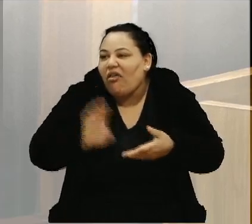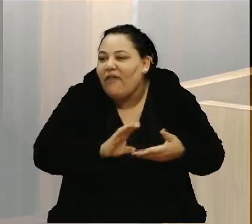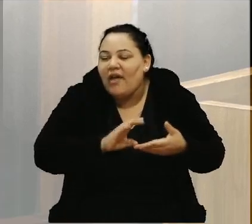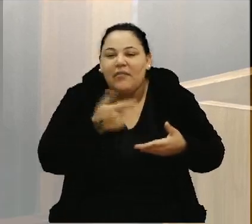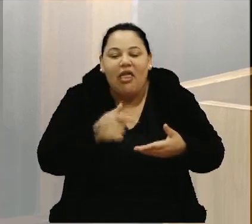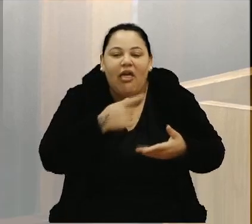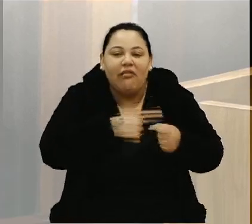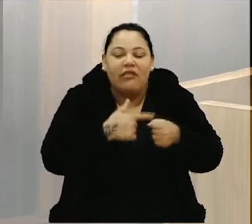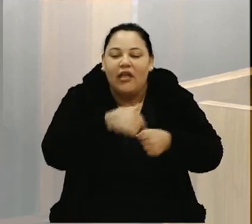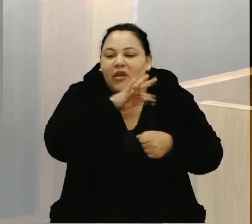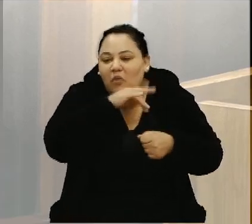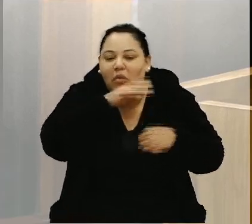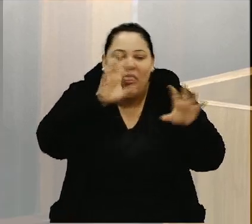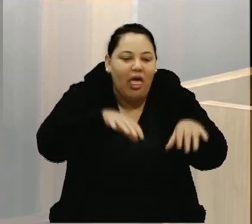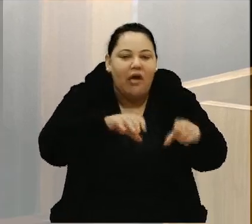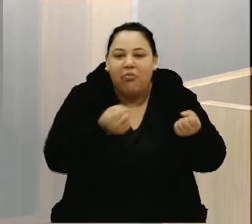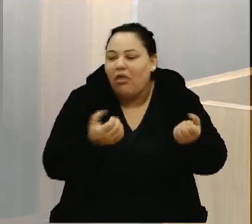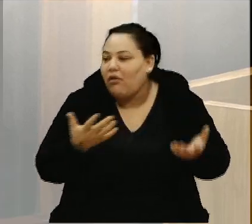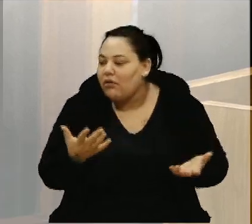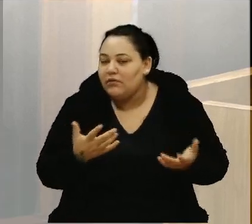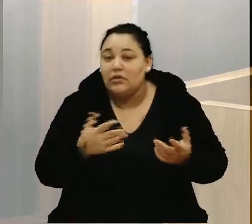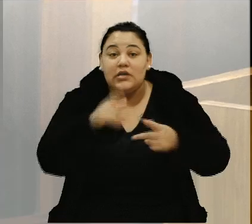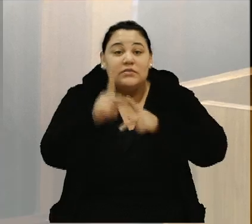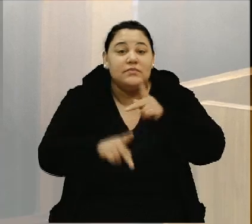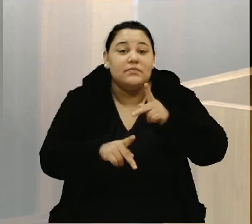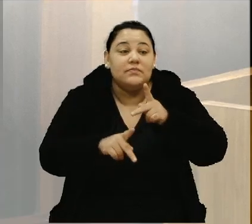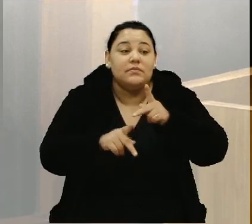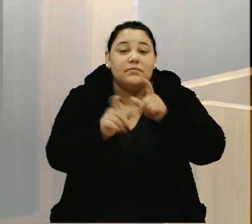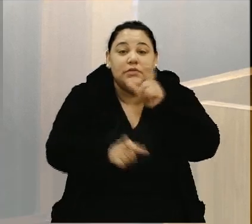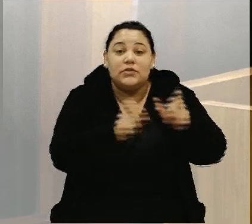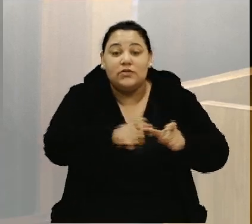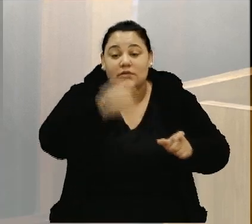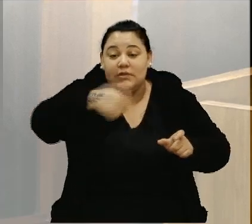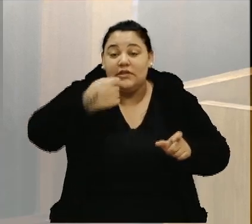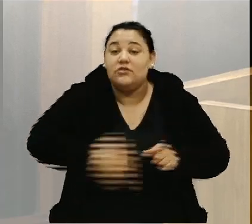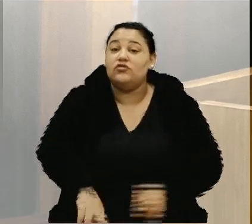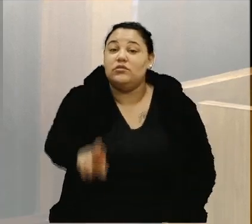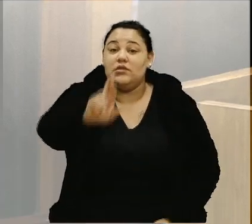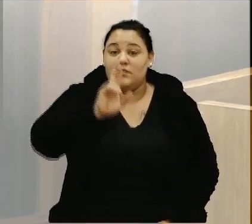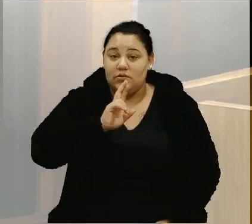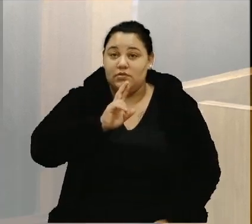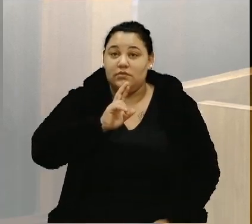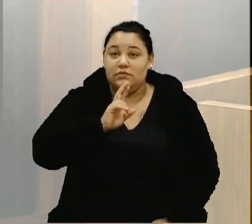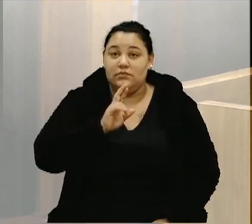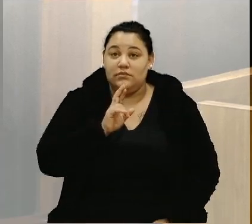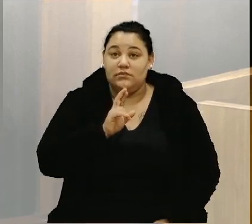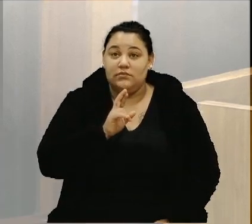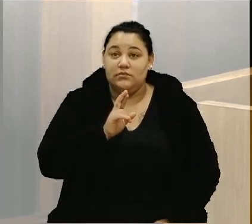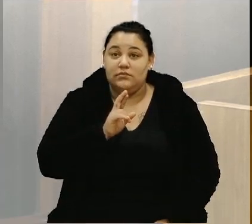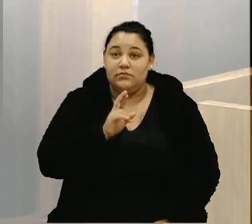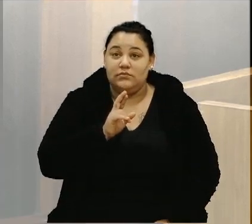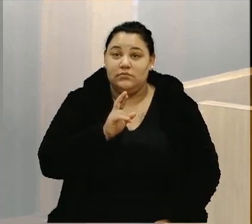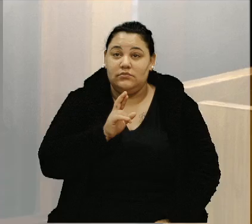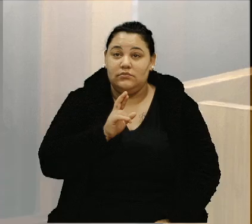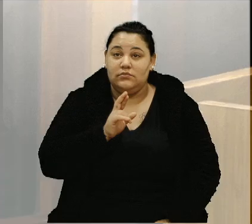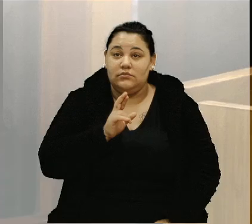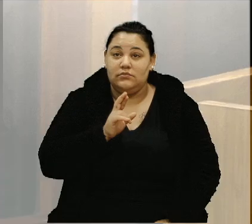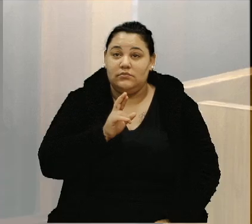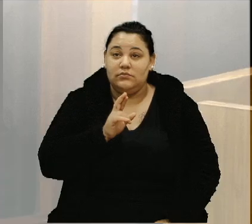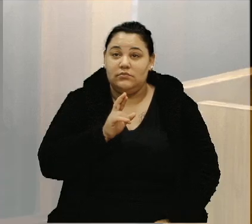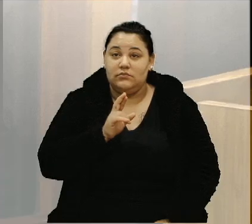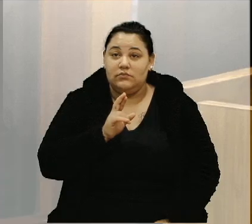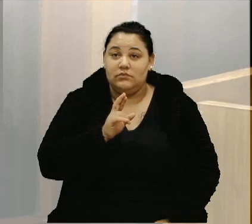ruim, caiu, choveu. As pessoas precisam de respostas. nem o céu